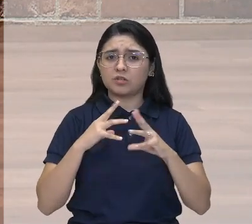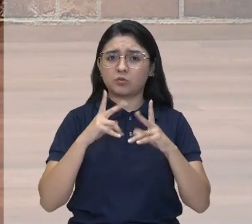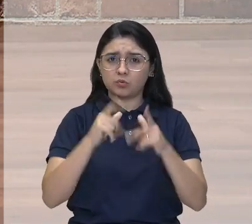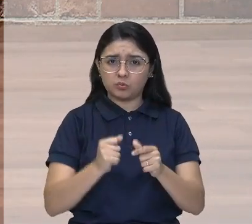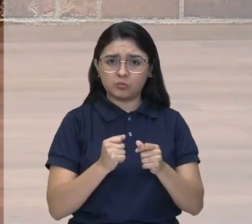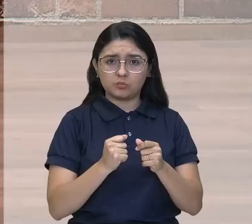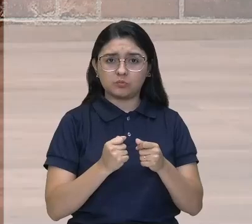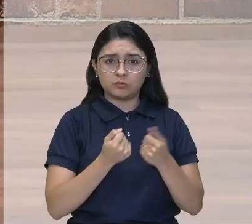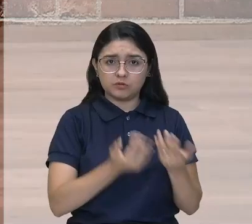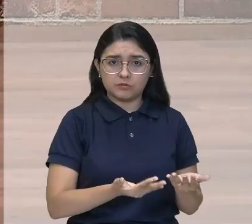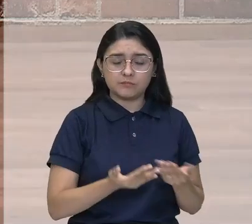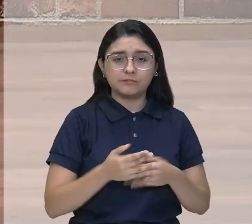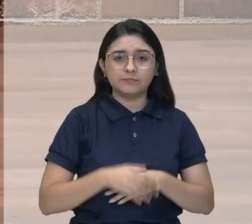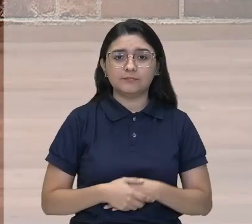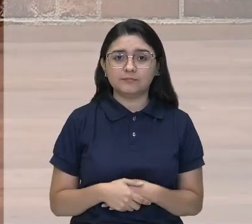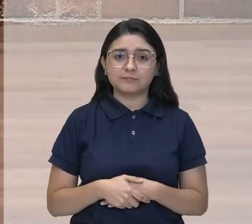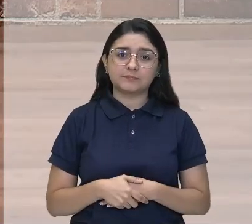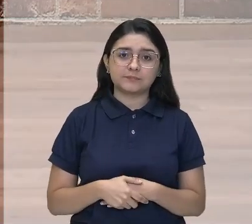minha.